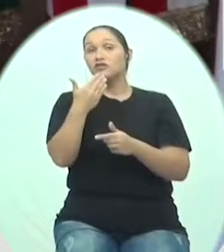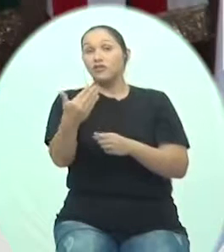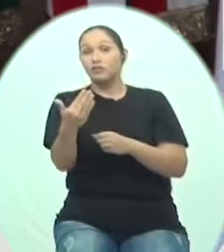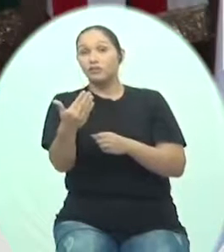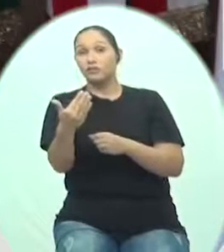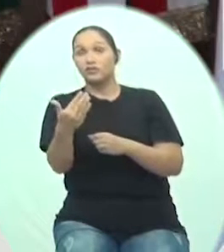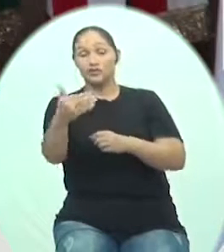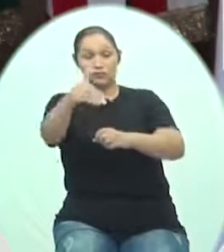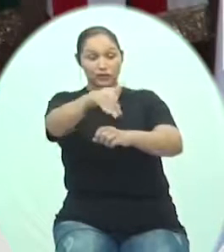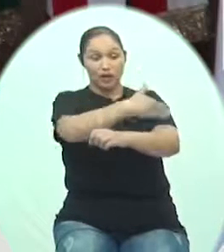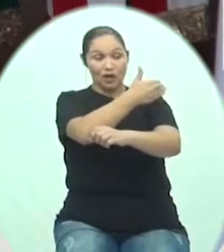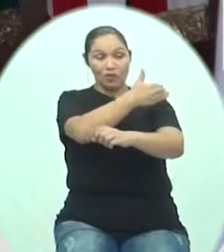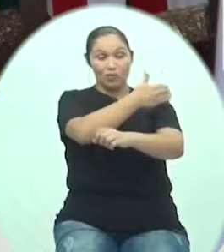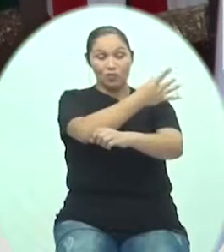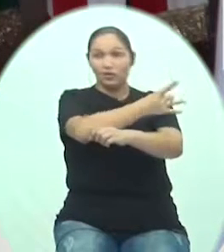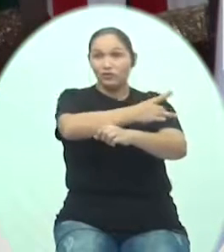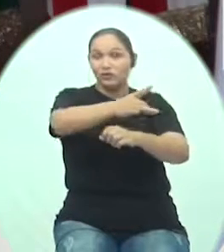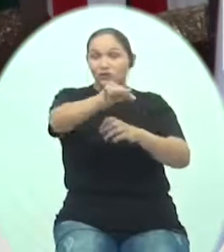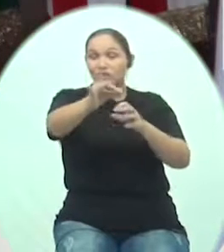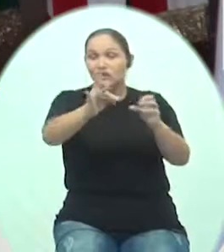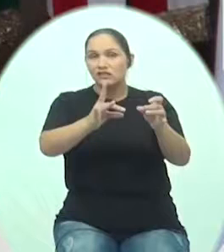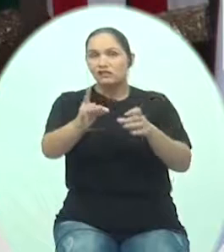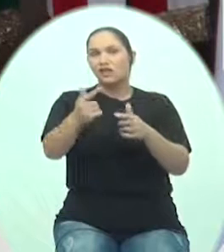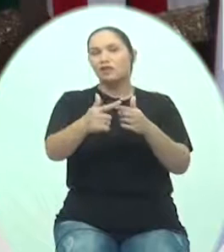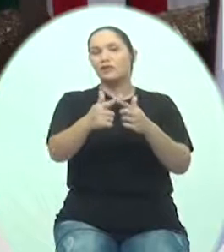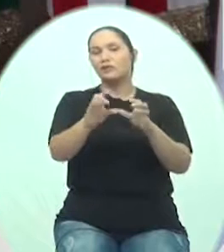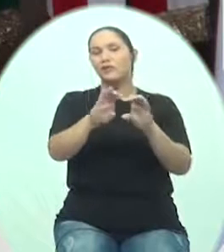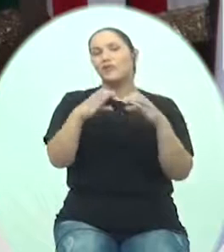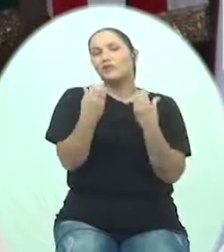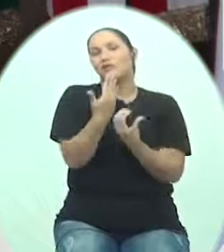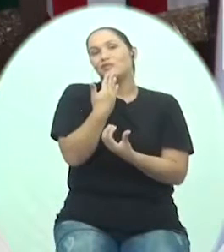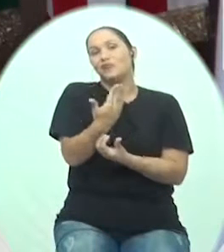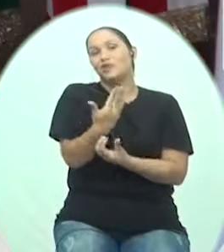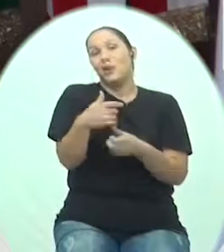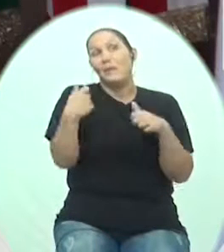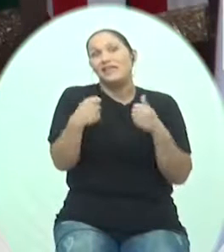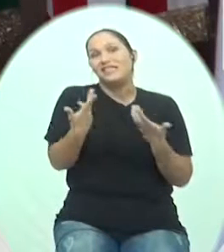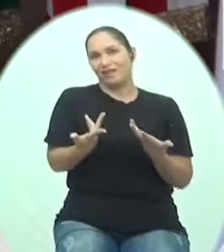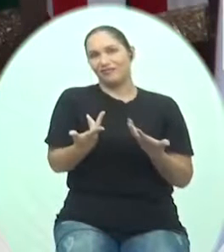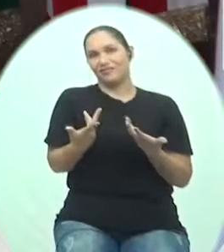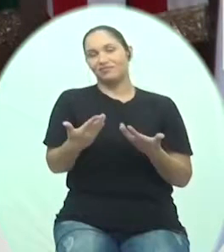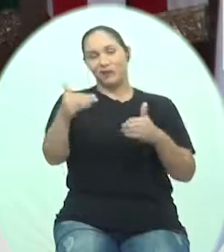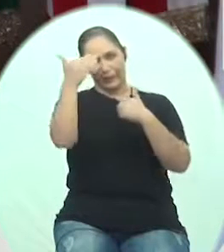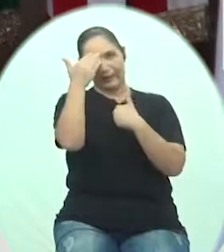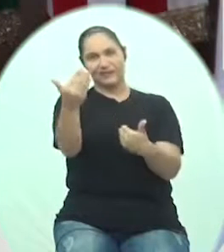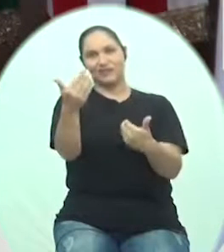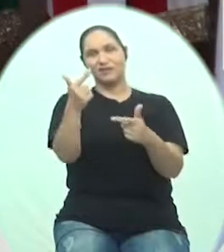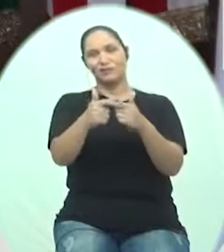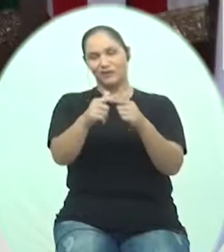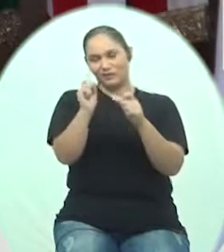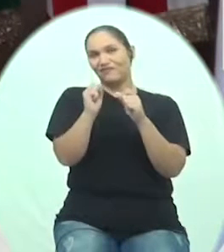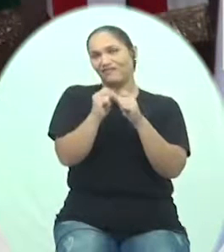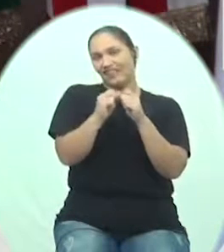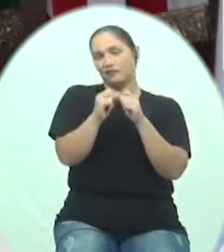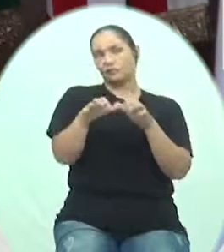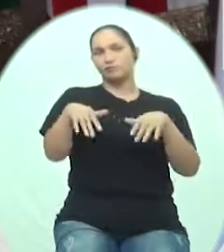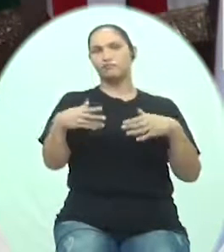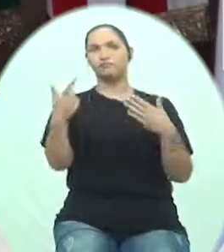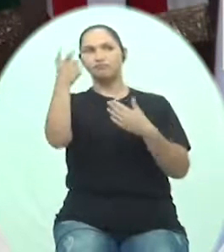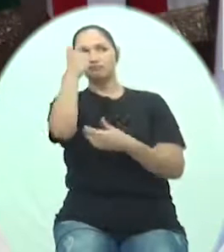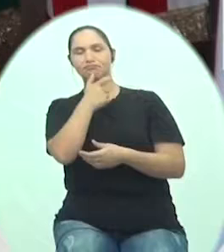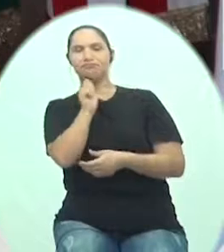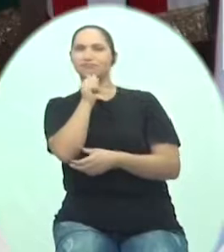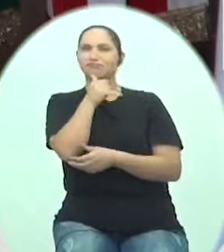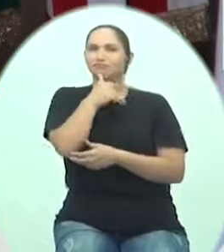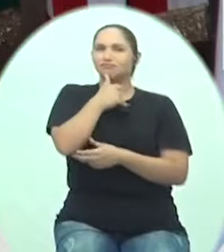de necessidade daquela comunidade também eh fiquei muito triste hoje